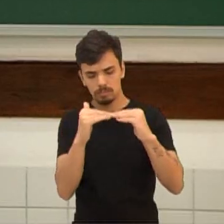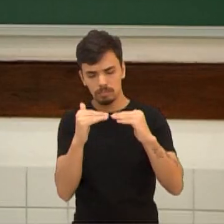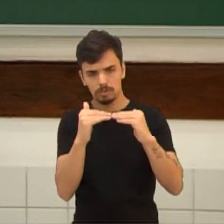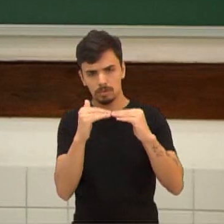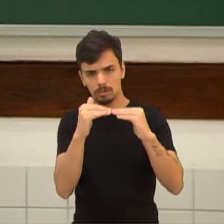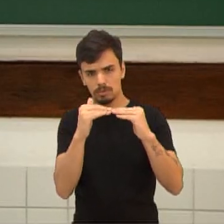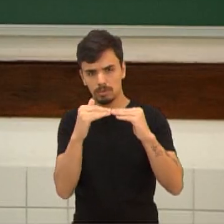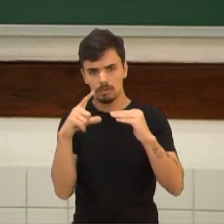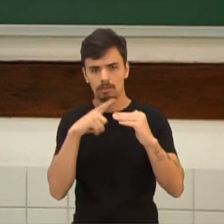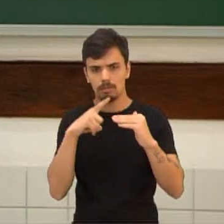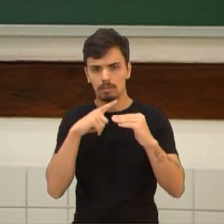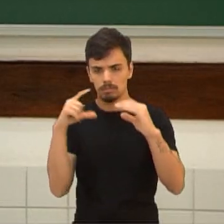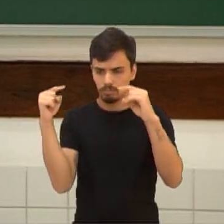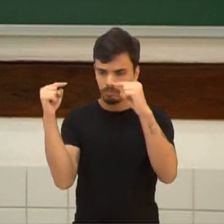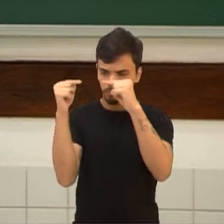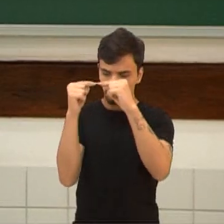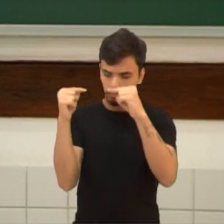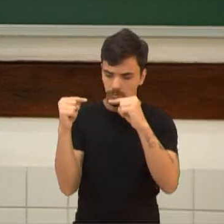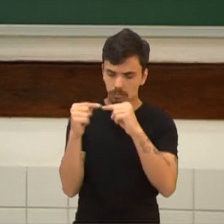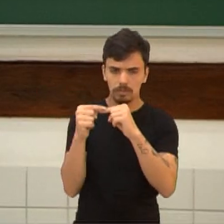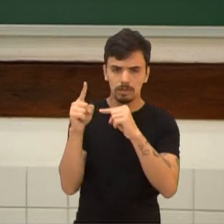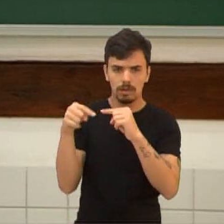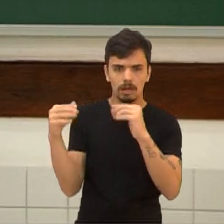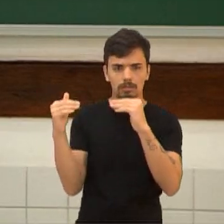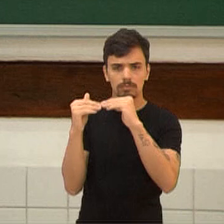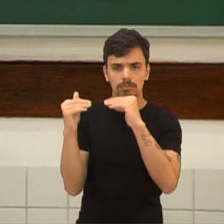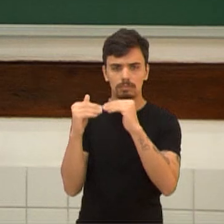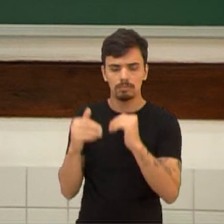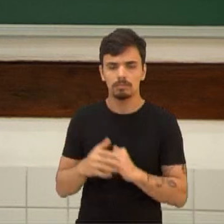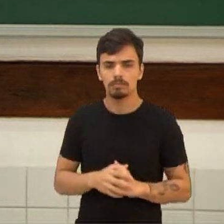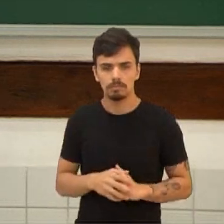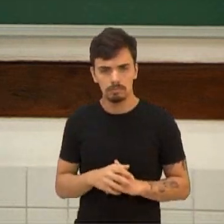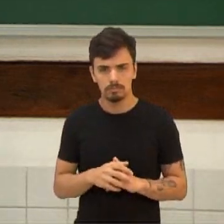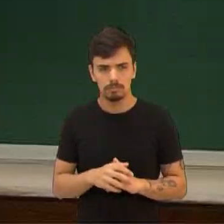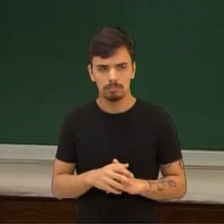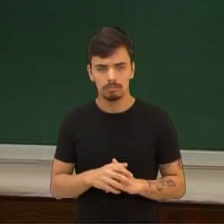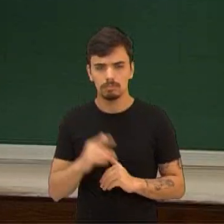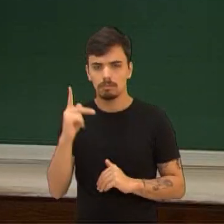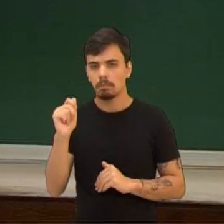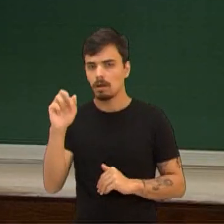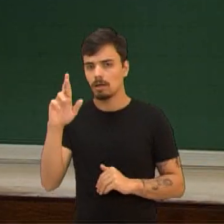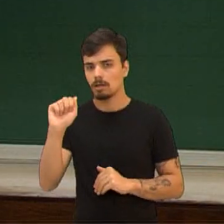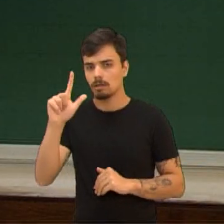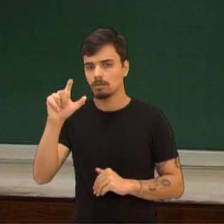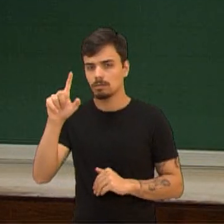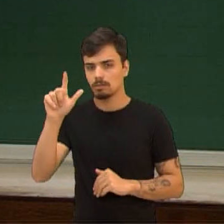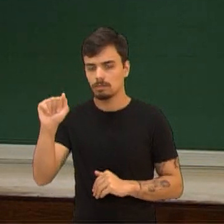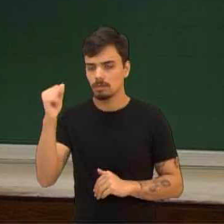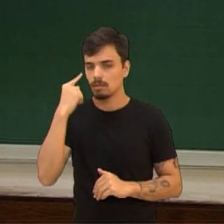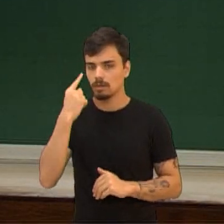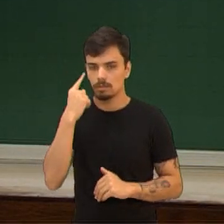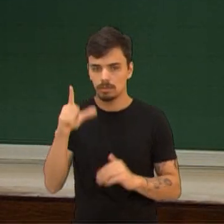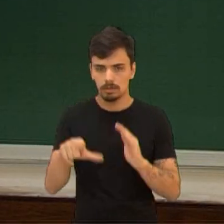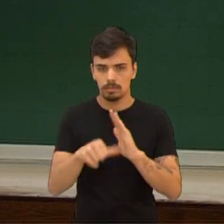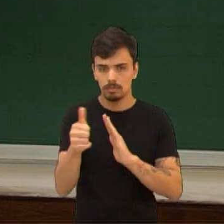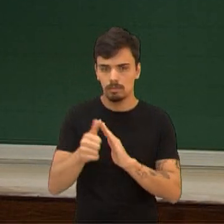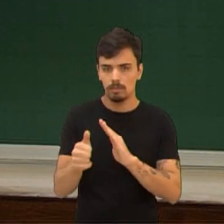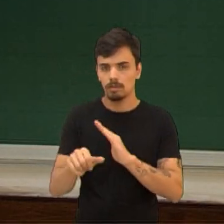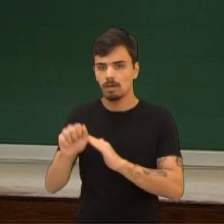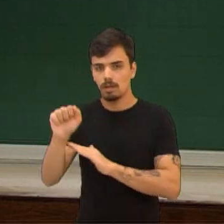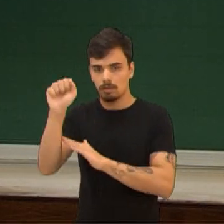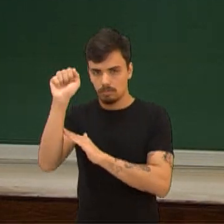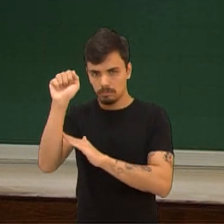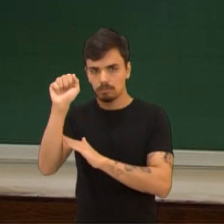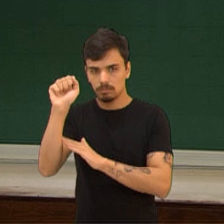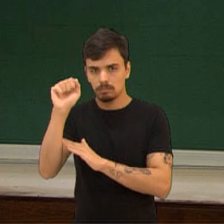pontos, esses dois pontos, liga em comum, ligação paralela. Então veja só, aqui eu tenho o ponto A, que é a extensão desse